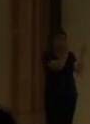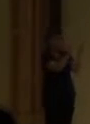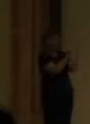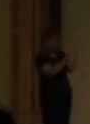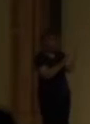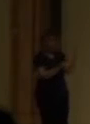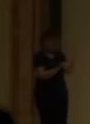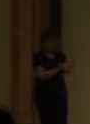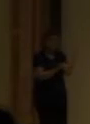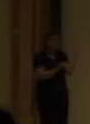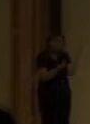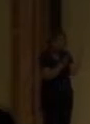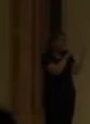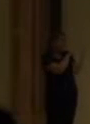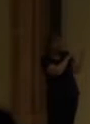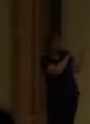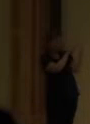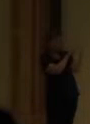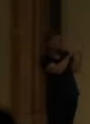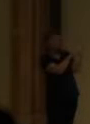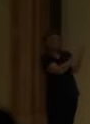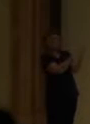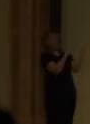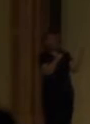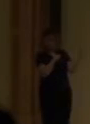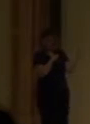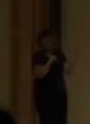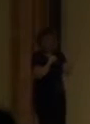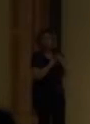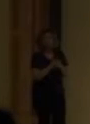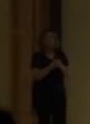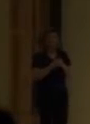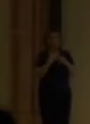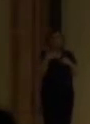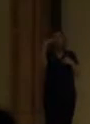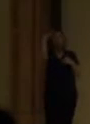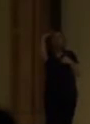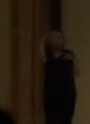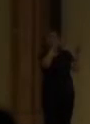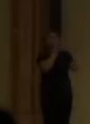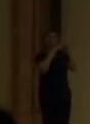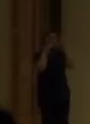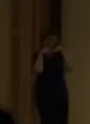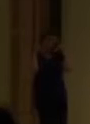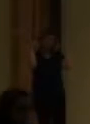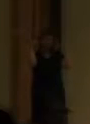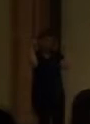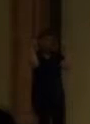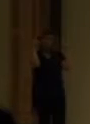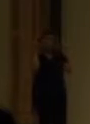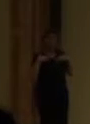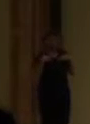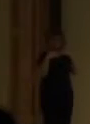uma espécie de uma utopia feliz, onde a humanidade regressaria a um estado primordial,